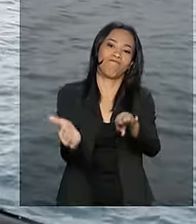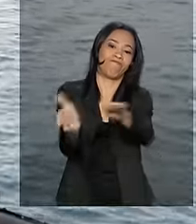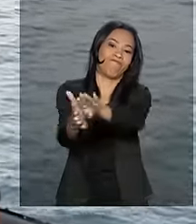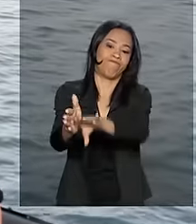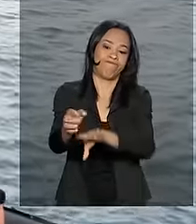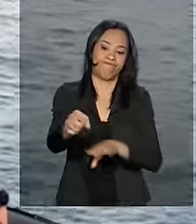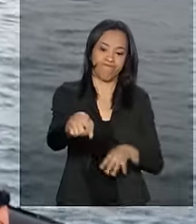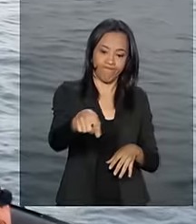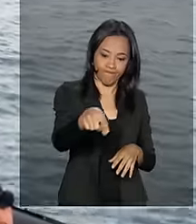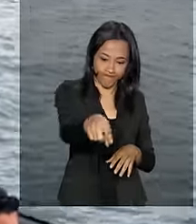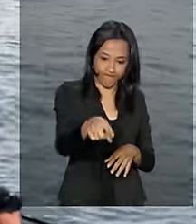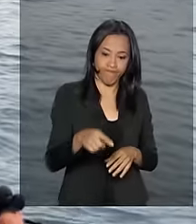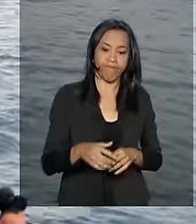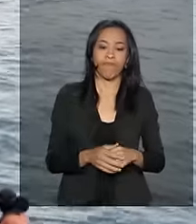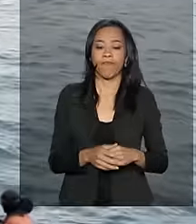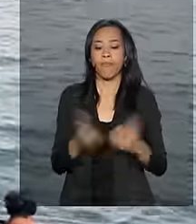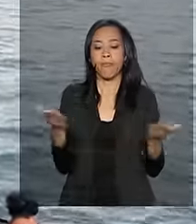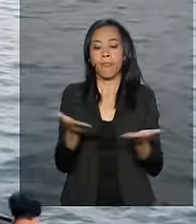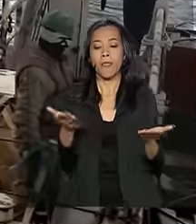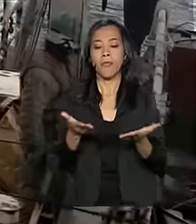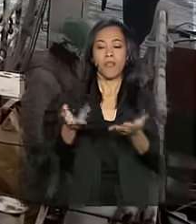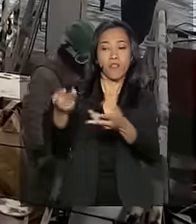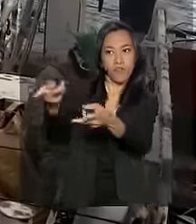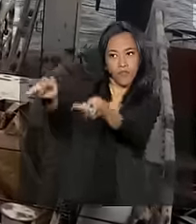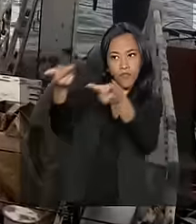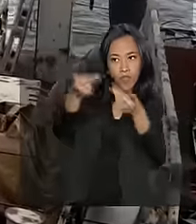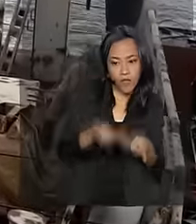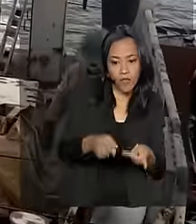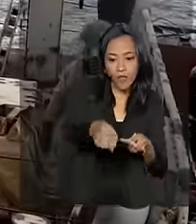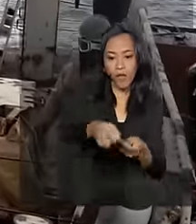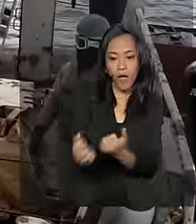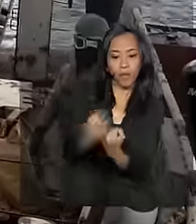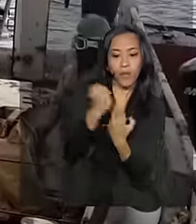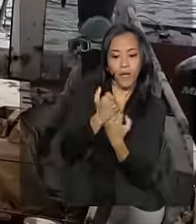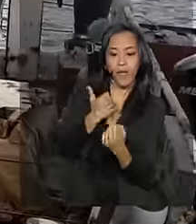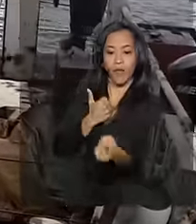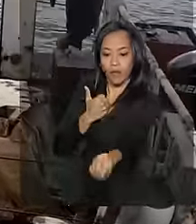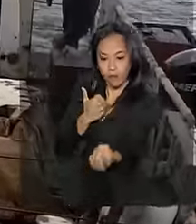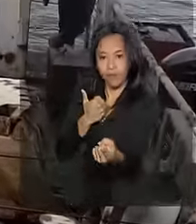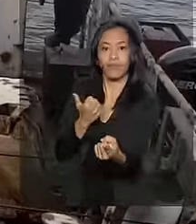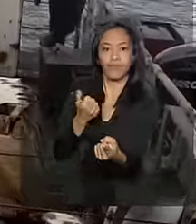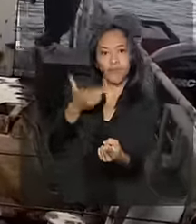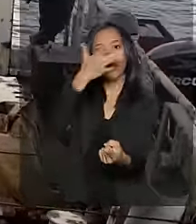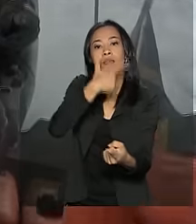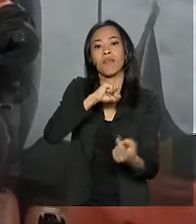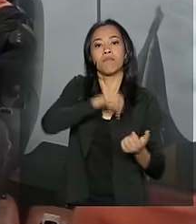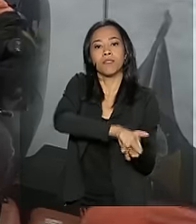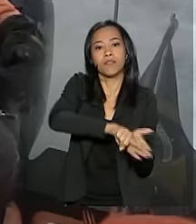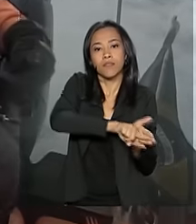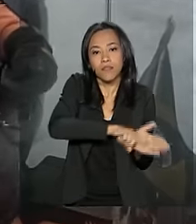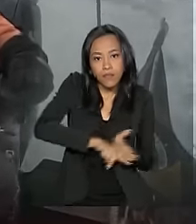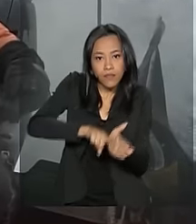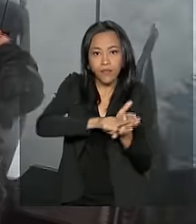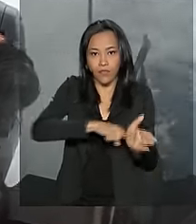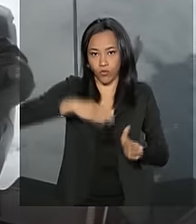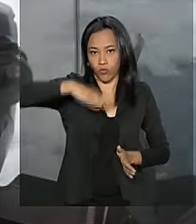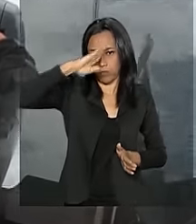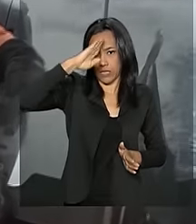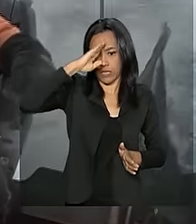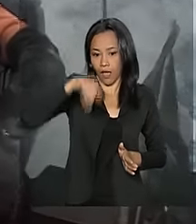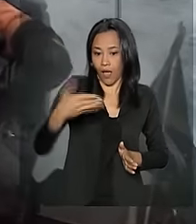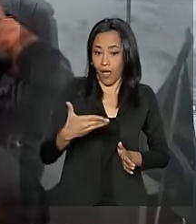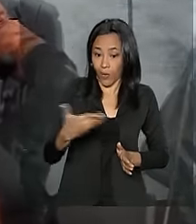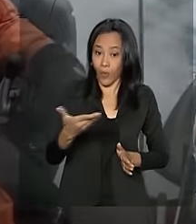Ari Rongel vem abastecer a Estação Brasileira, dar apoio aos militares e pesquisadores. Agora é hora